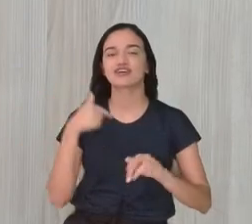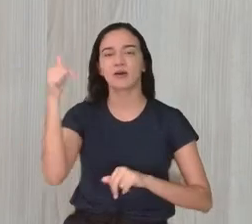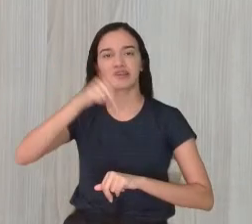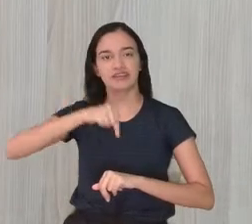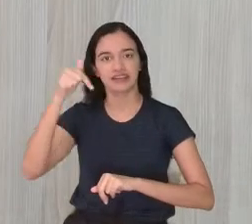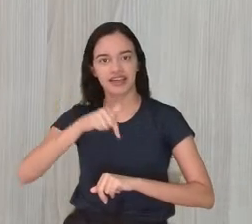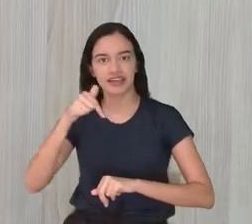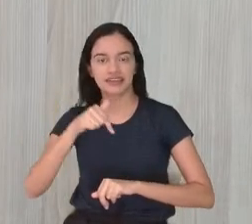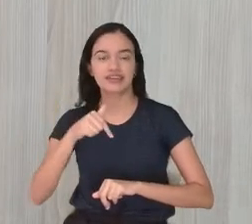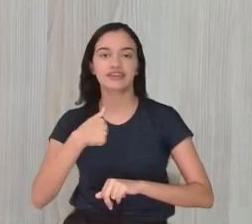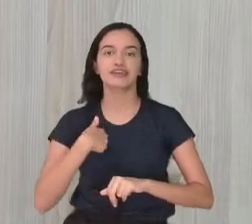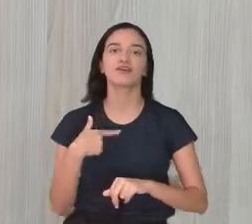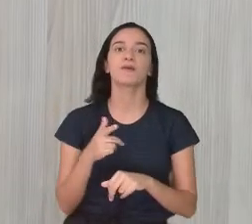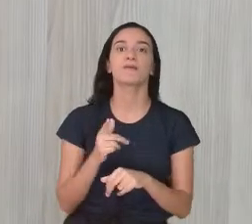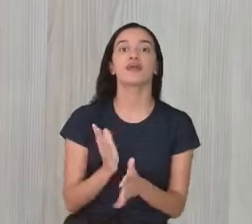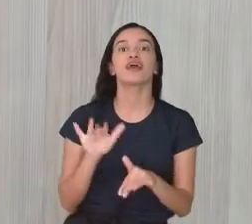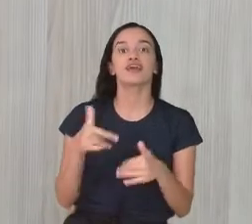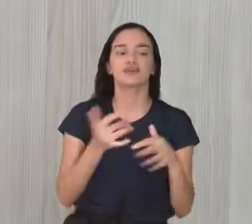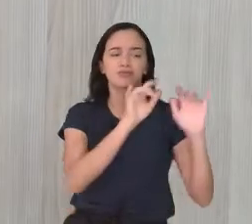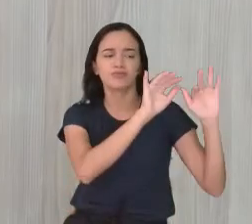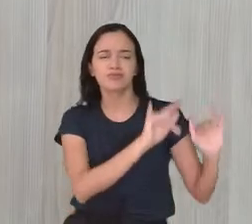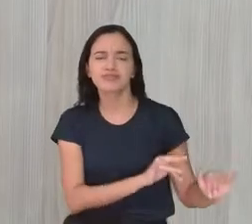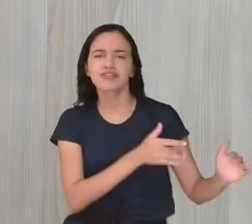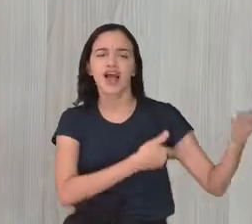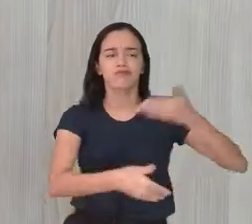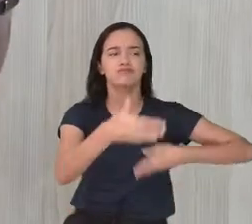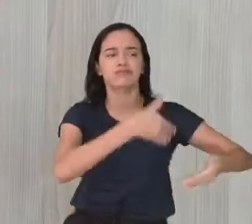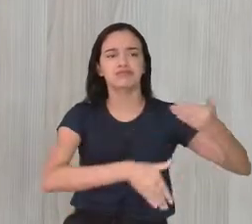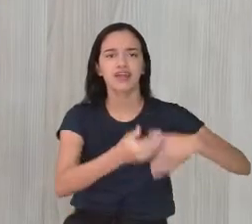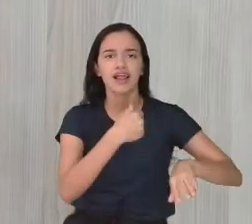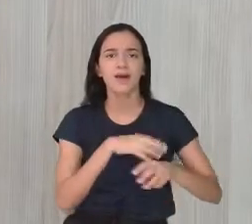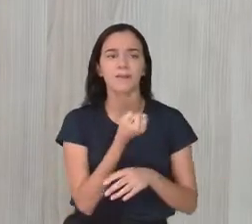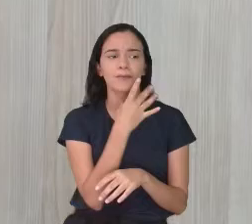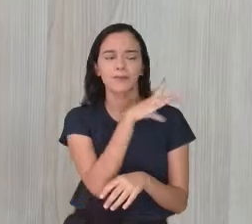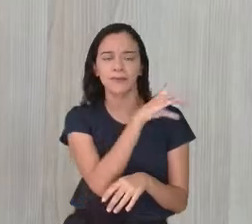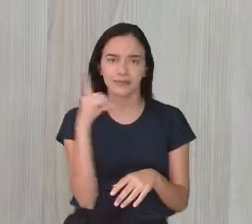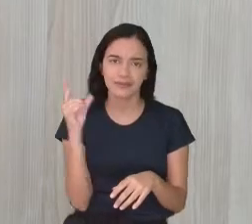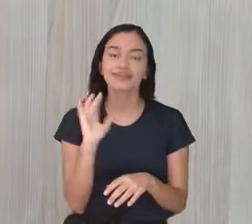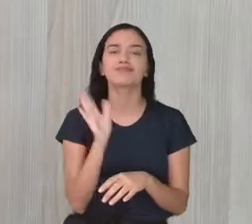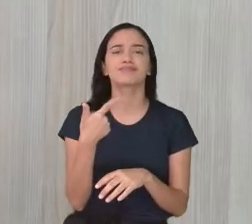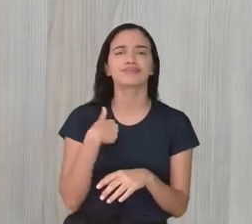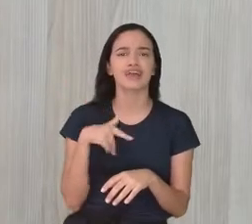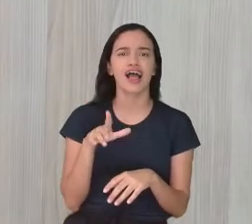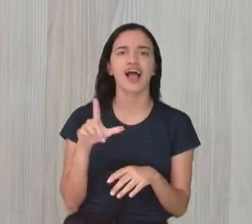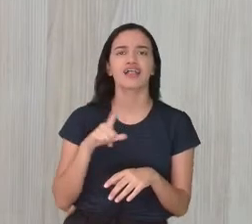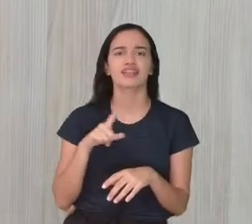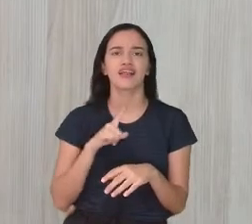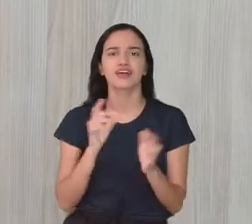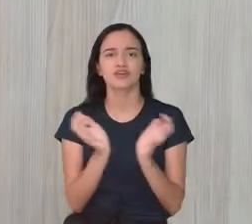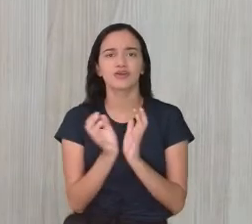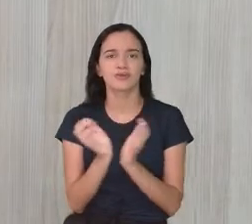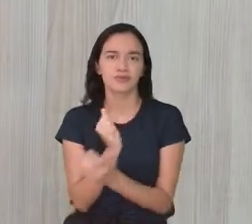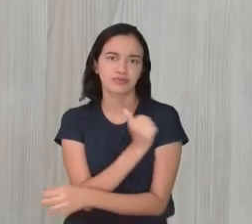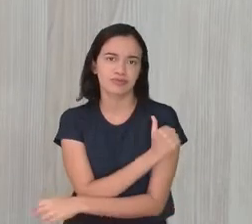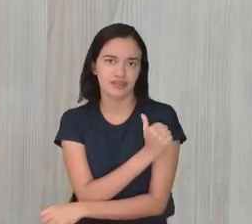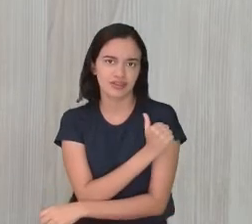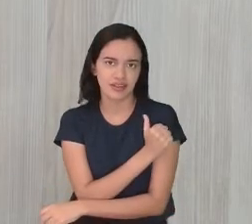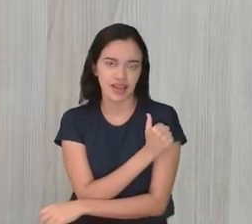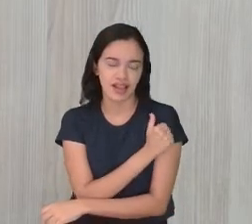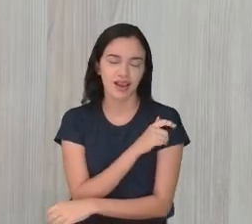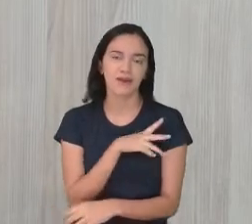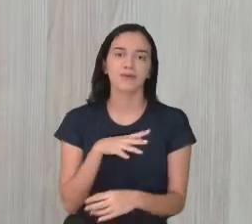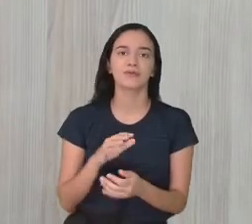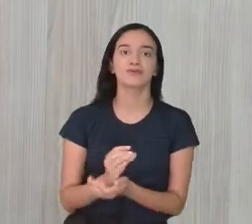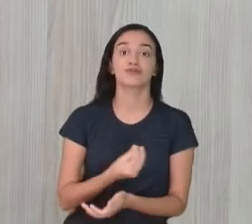Estar aqui nesse chat, interagindo. Já dei o meu bom dia aqui. Tem uma galera online, deve estar acordando. Daqui a pouco